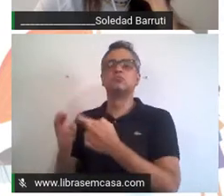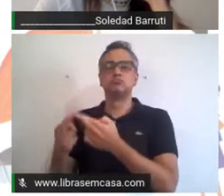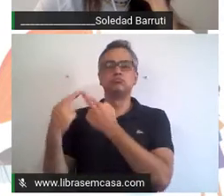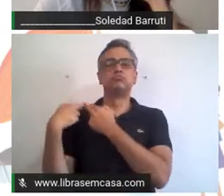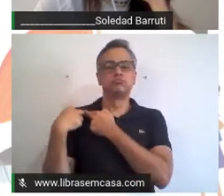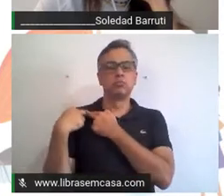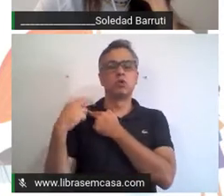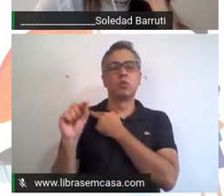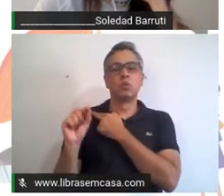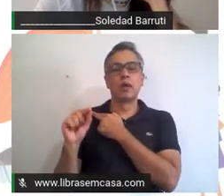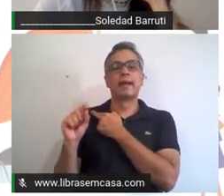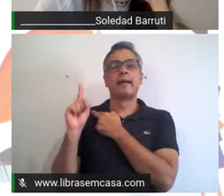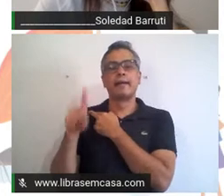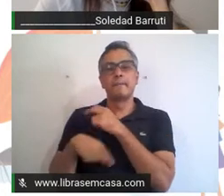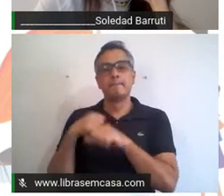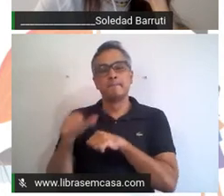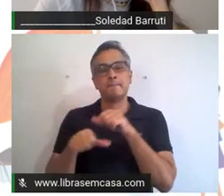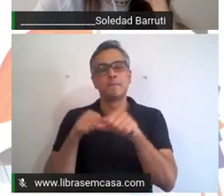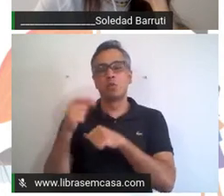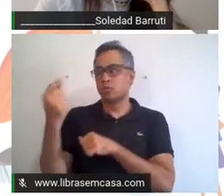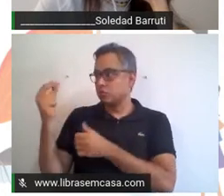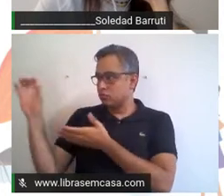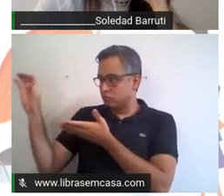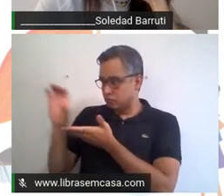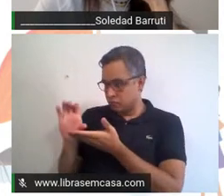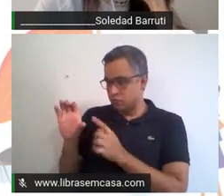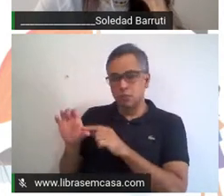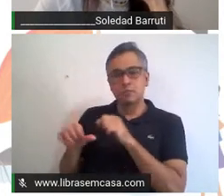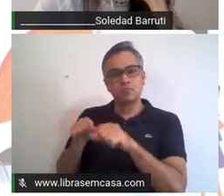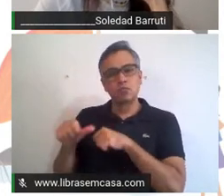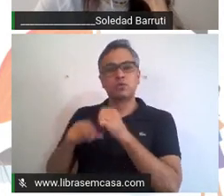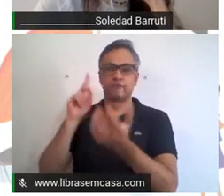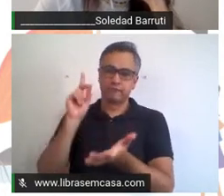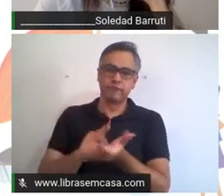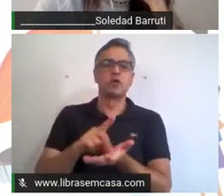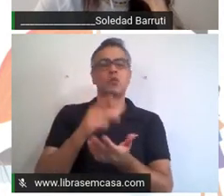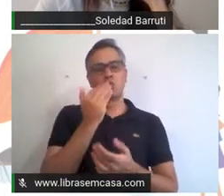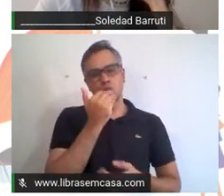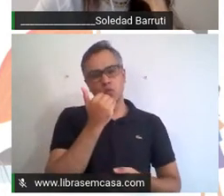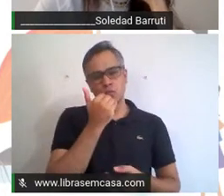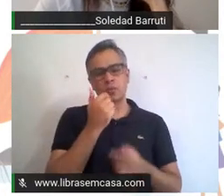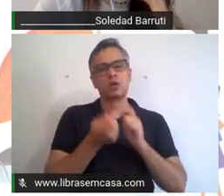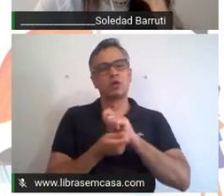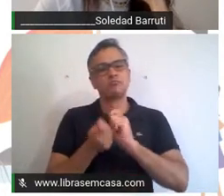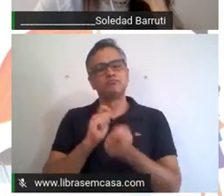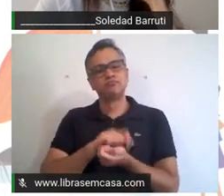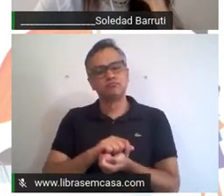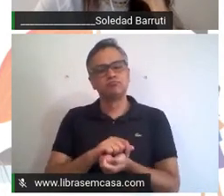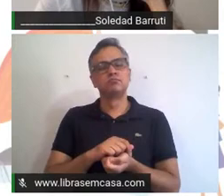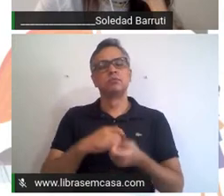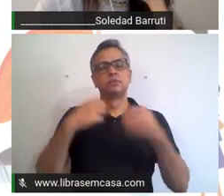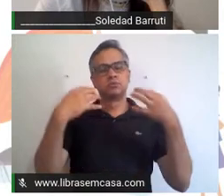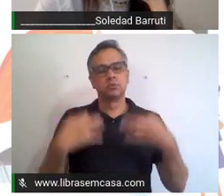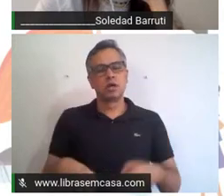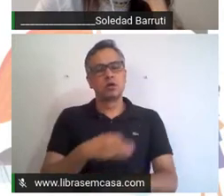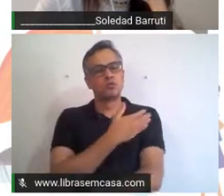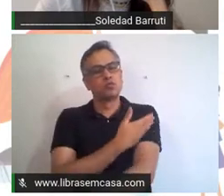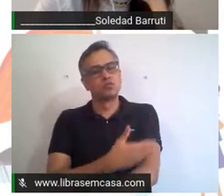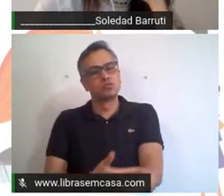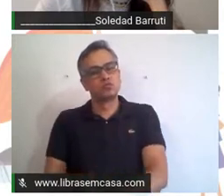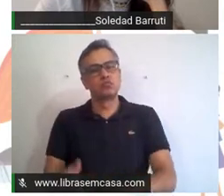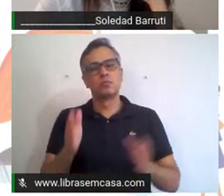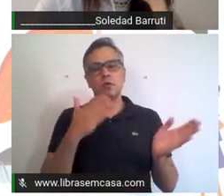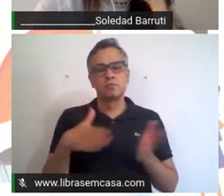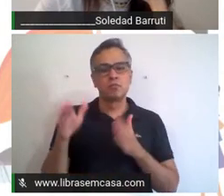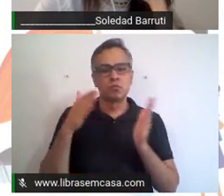responsabilidade de transformar esse recurso público em comida de verdade, adequada para os hábitos, para a produção